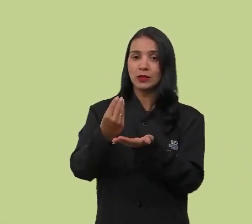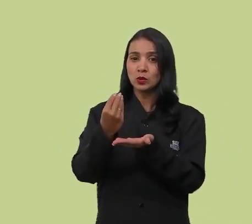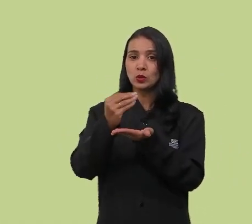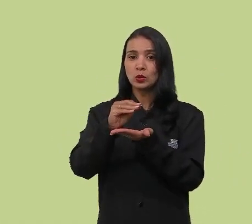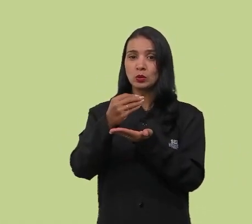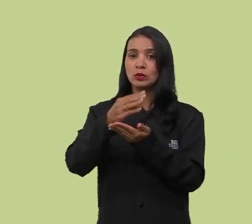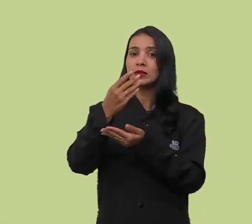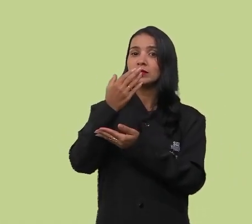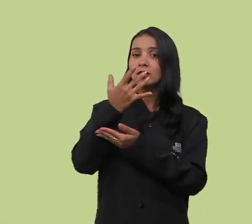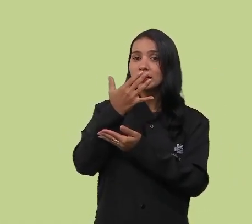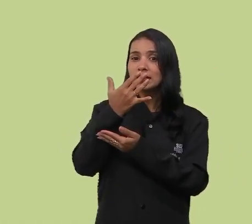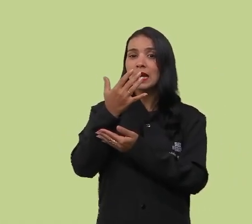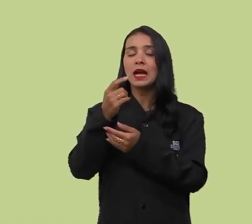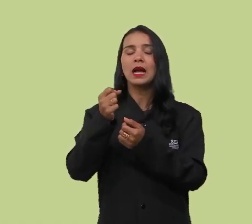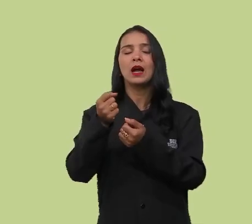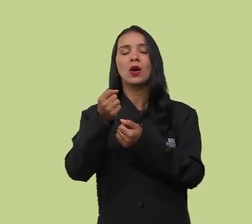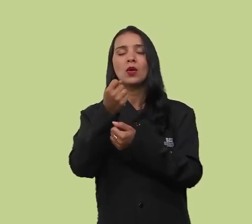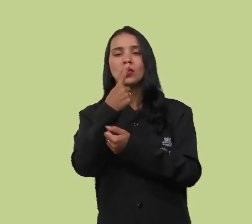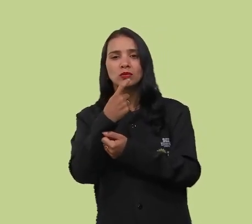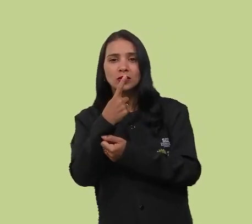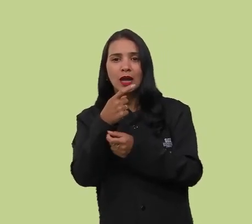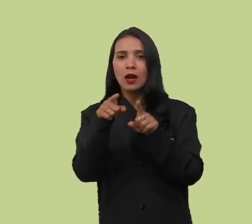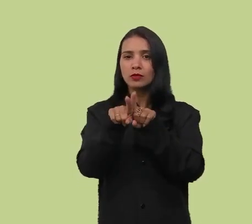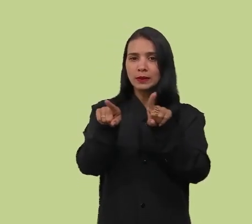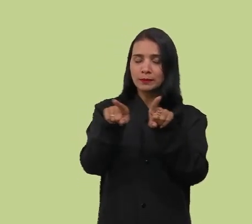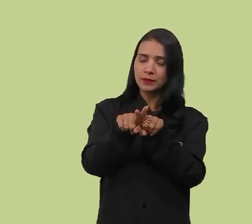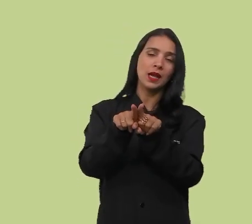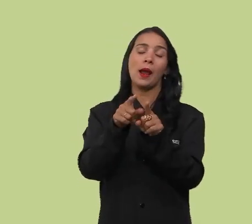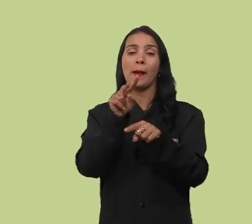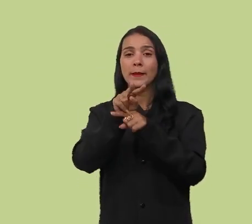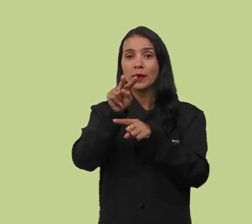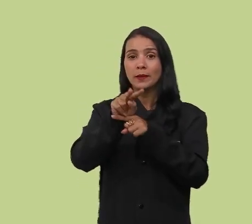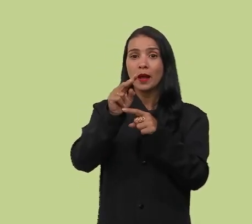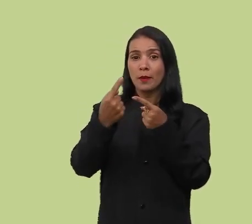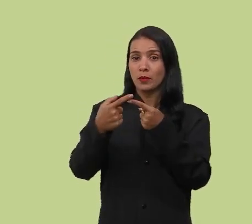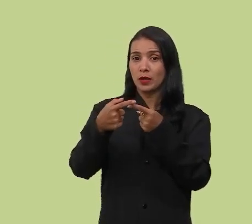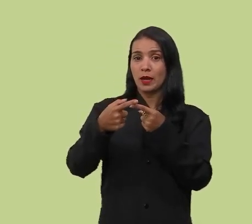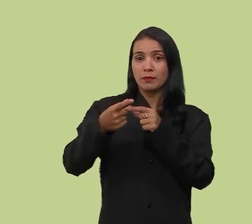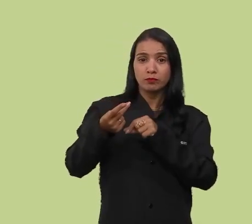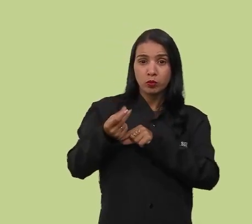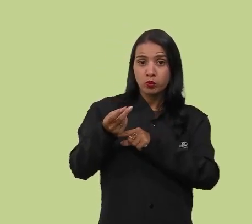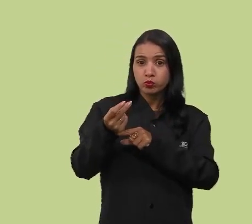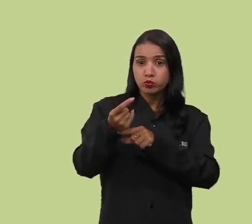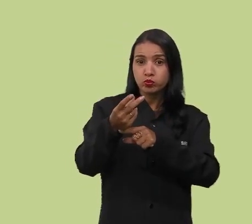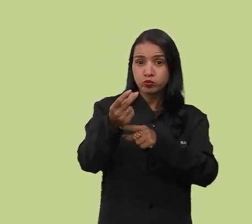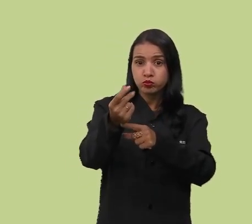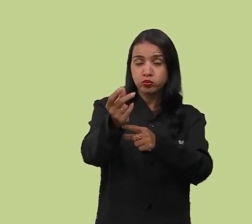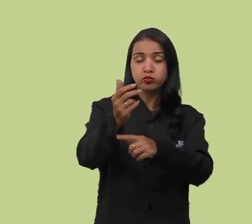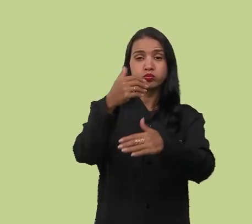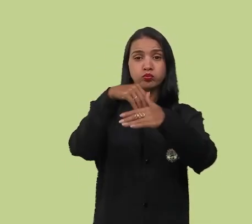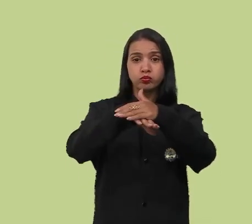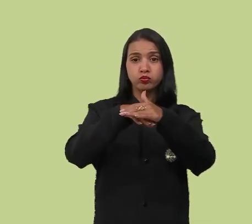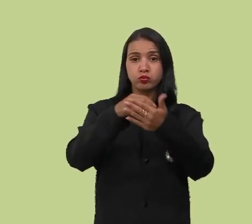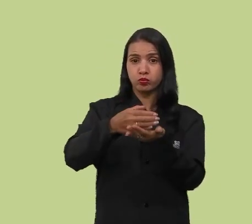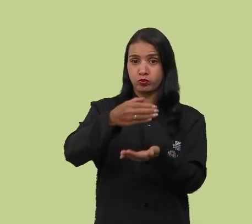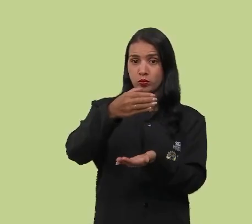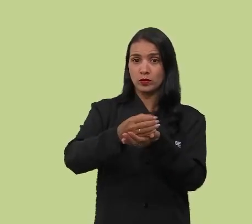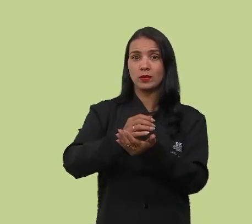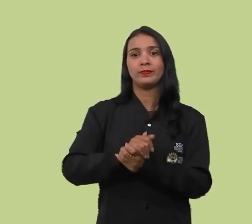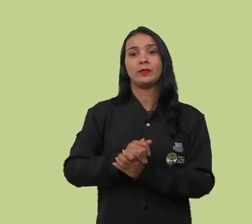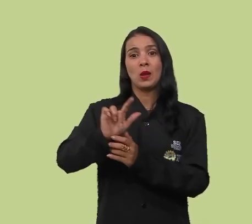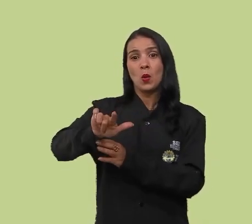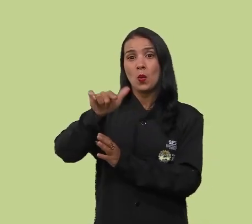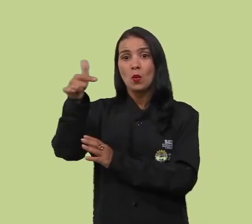sal, né? Para que ele fique mais palatável e também ele tenha essa duração maior de prateleira. E aí, por último, aqui a gente tem o ultraprocessado, que